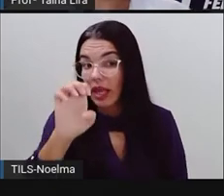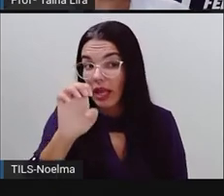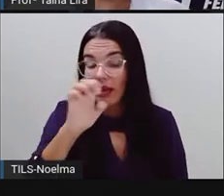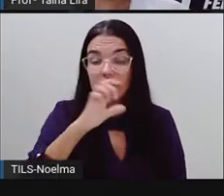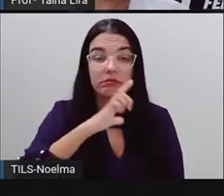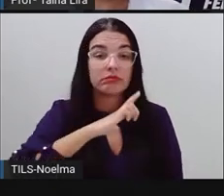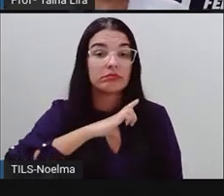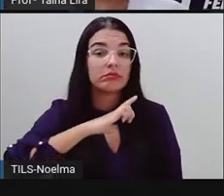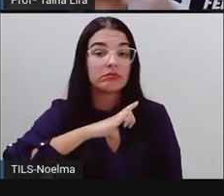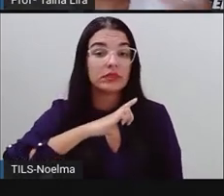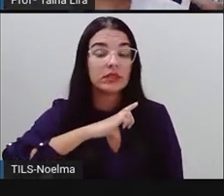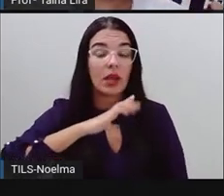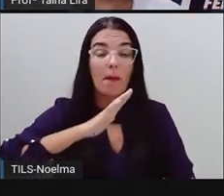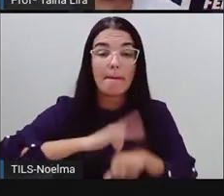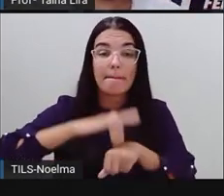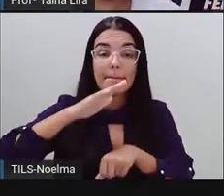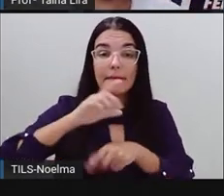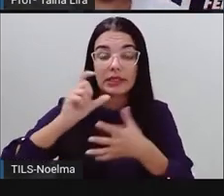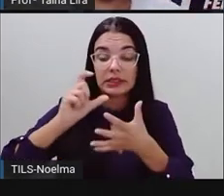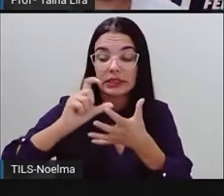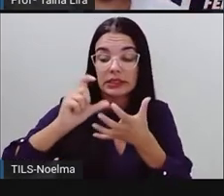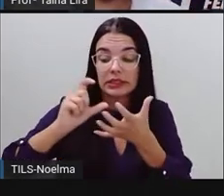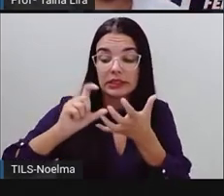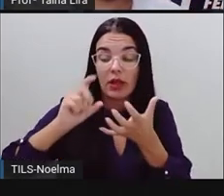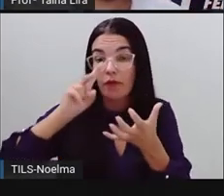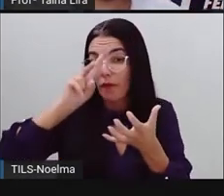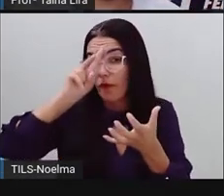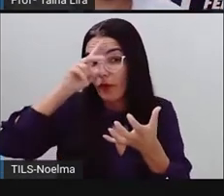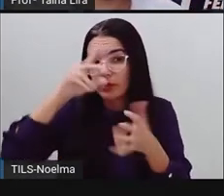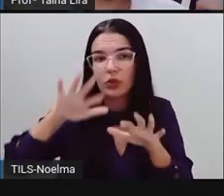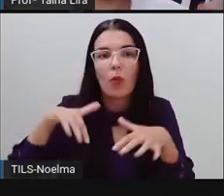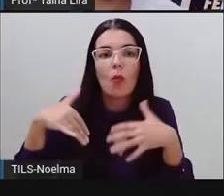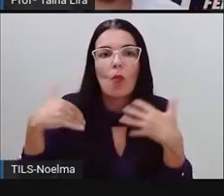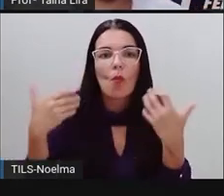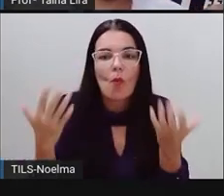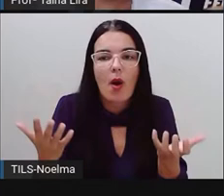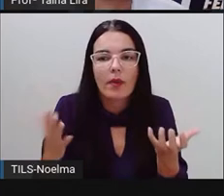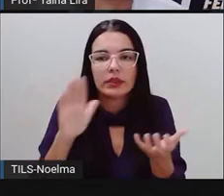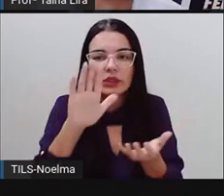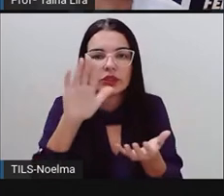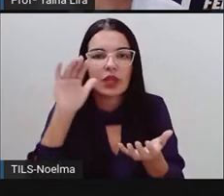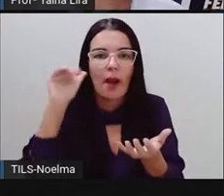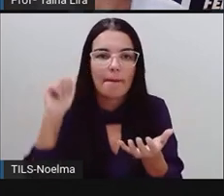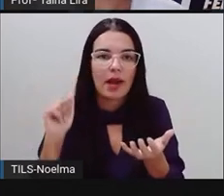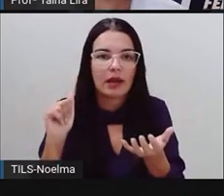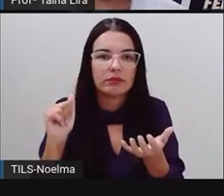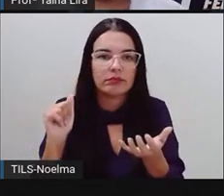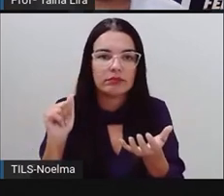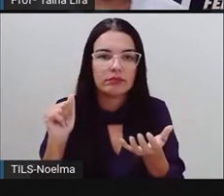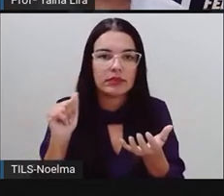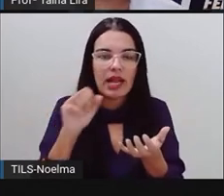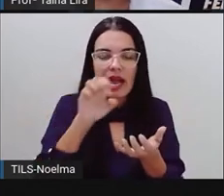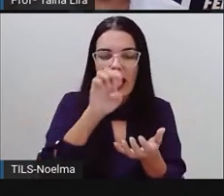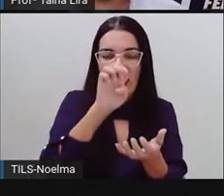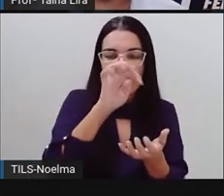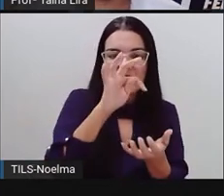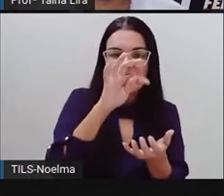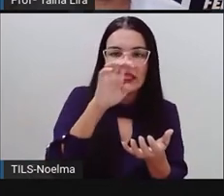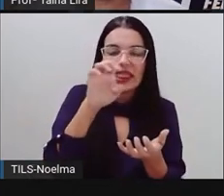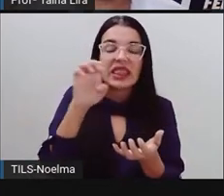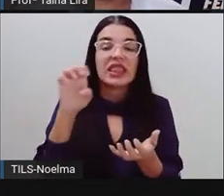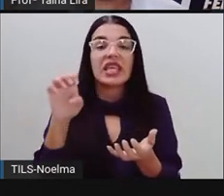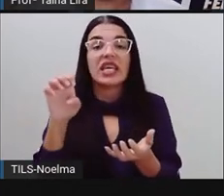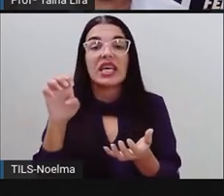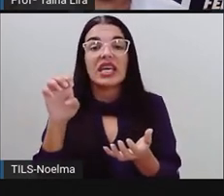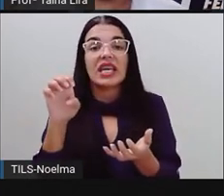a gente vai descobrir qual é a sílaba mais forte dessa palavra alicate Então vamos chamar alicate